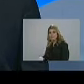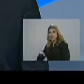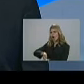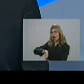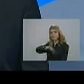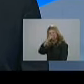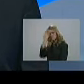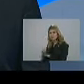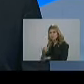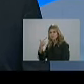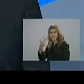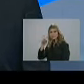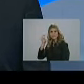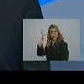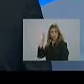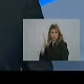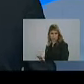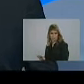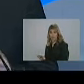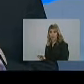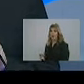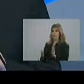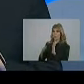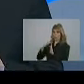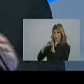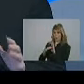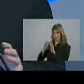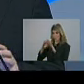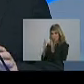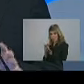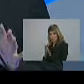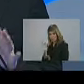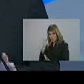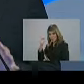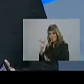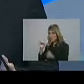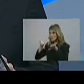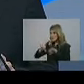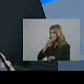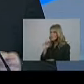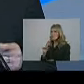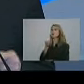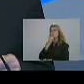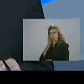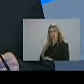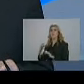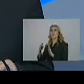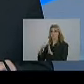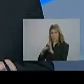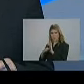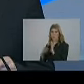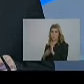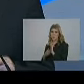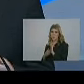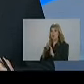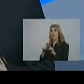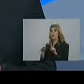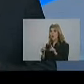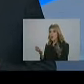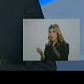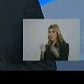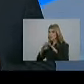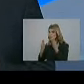para 25%. O programa da Escola do Futuro não é mau, não. É um bom programa, mas a escola de hoje teve corte